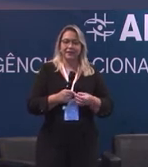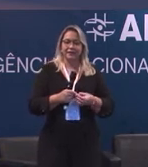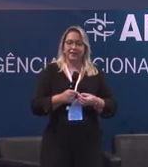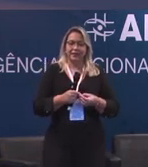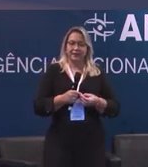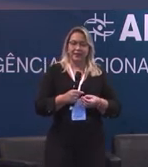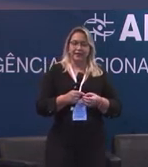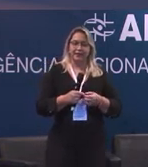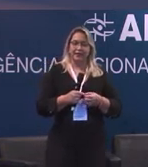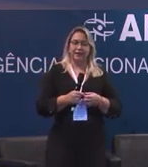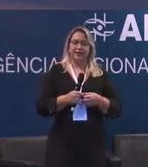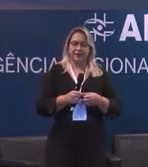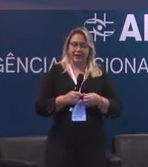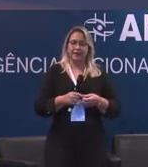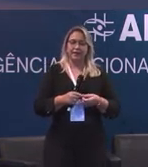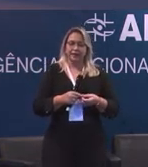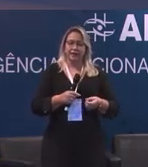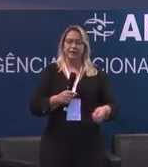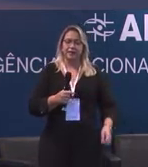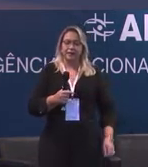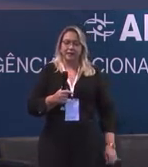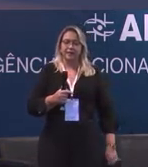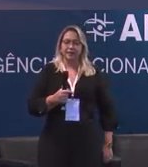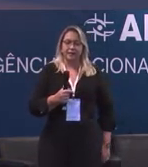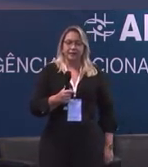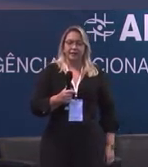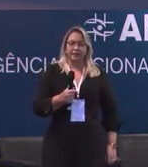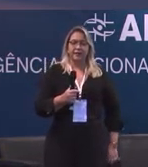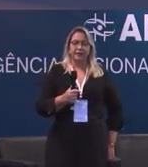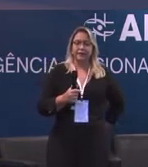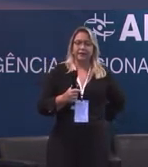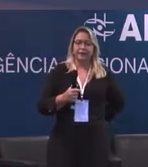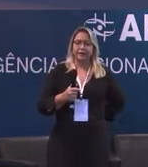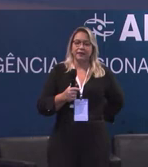560 e a CGSIM naquelas atividades de baixo risco